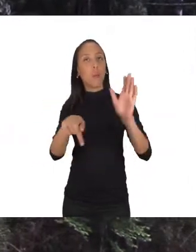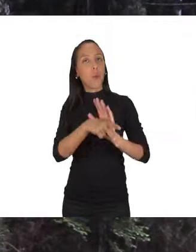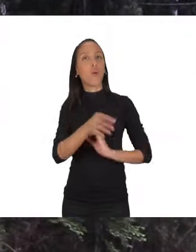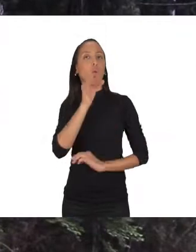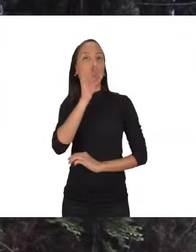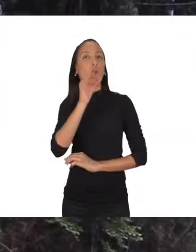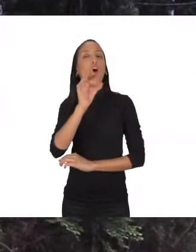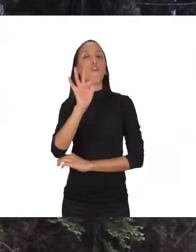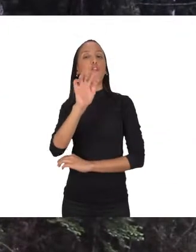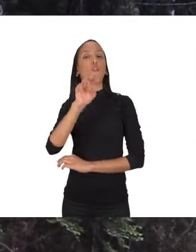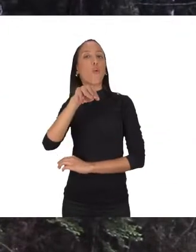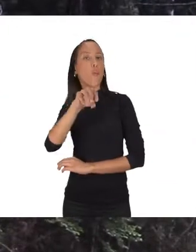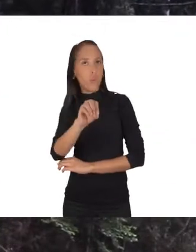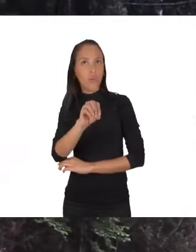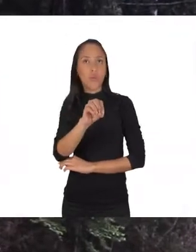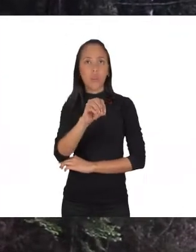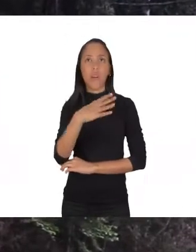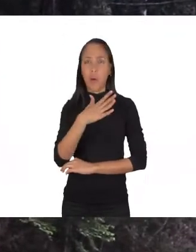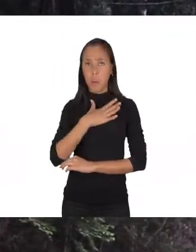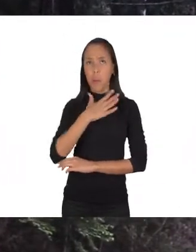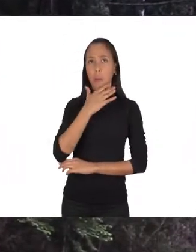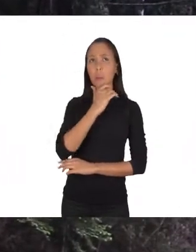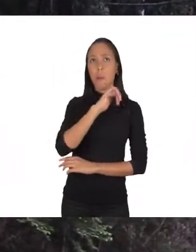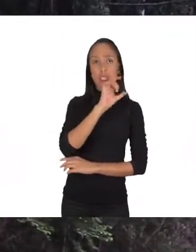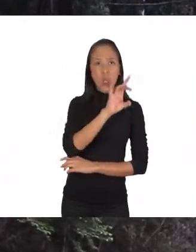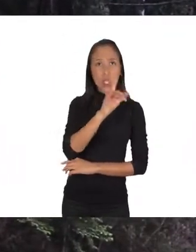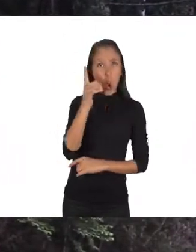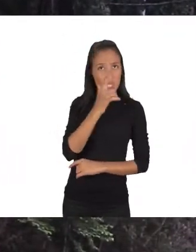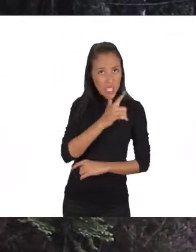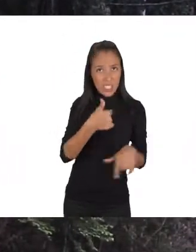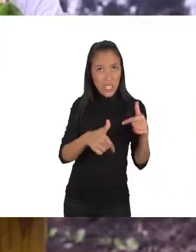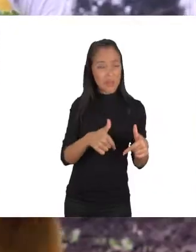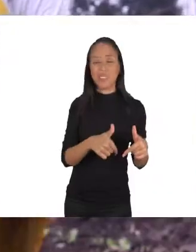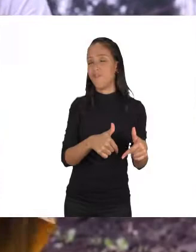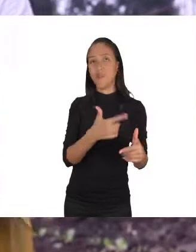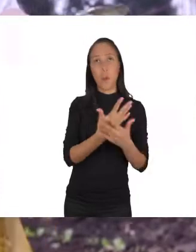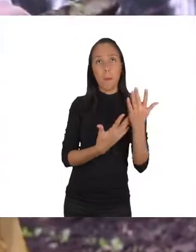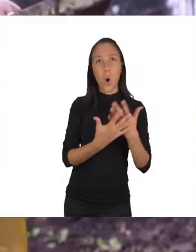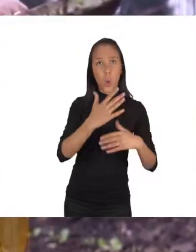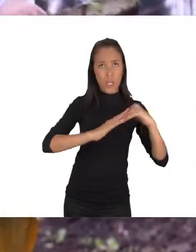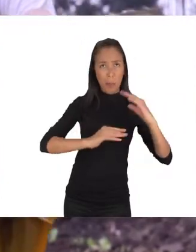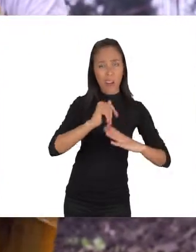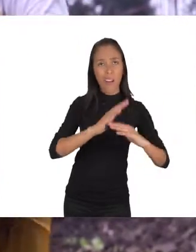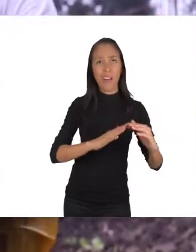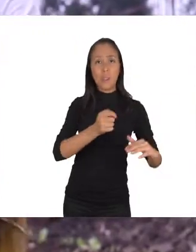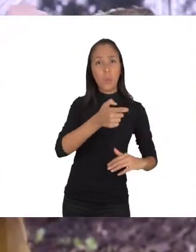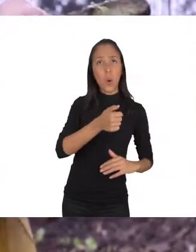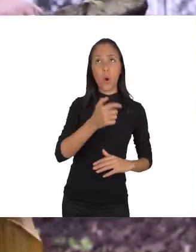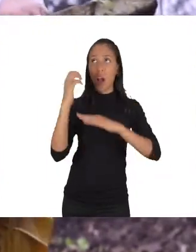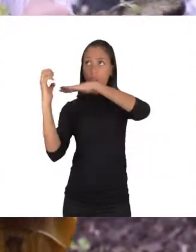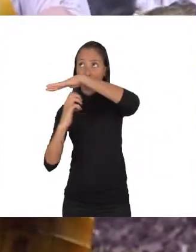fumo sozinhos. Eles não tinham mão de obra suficiente. Então, a empresa contratava eles, mas com toda a